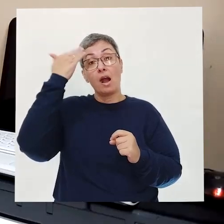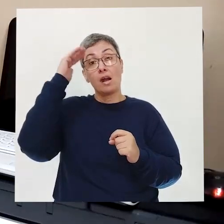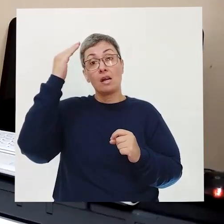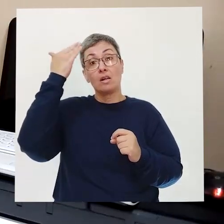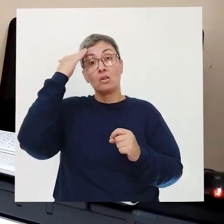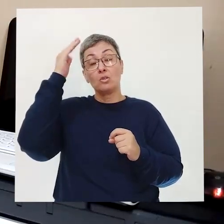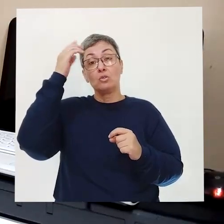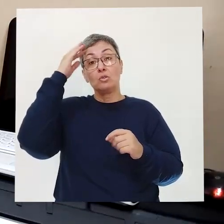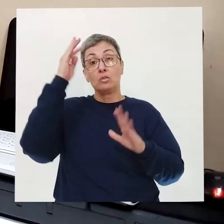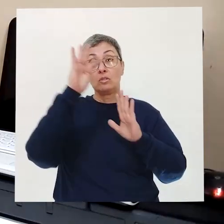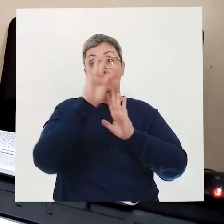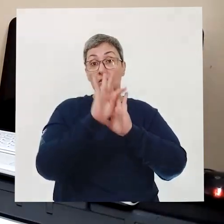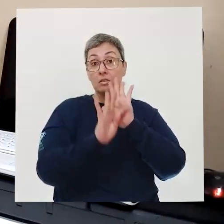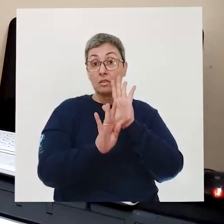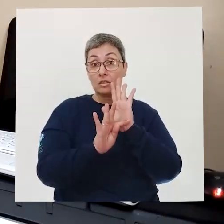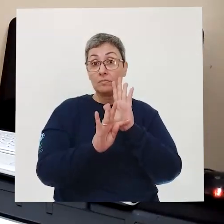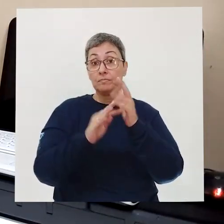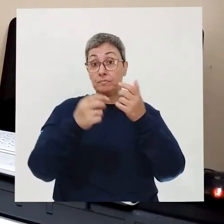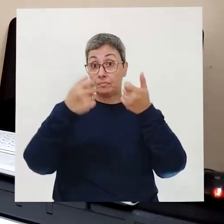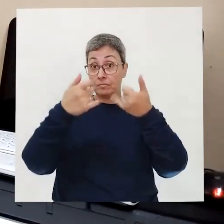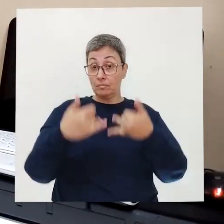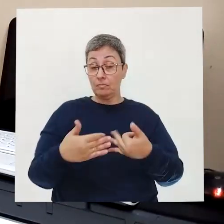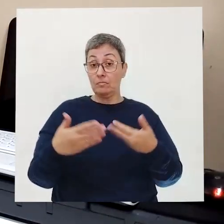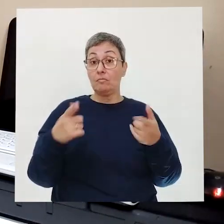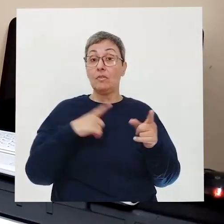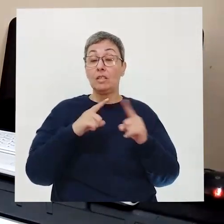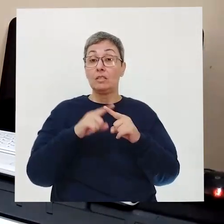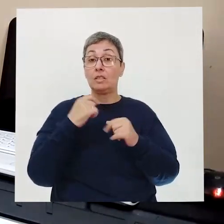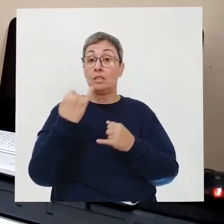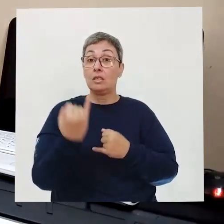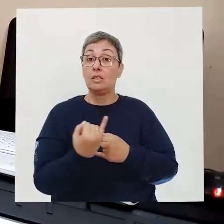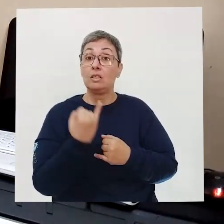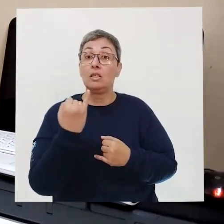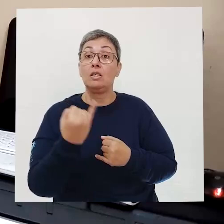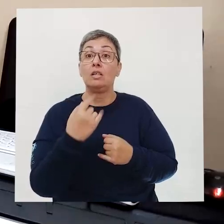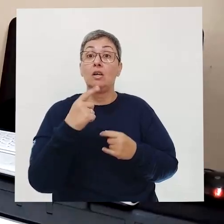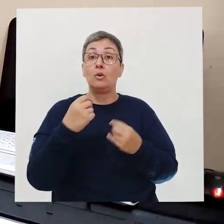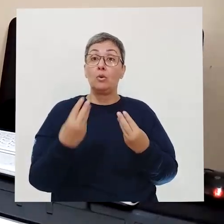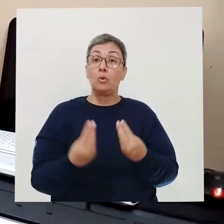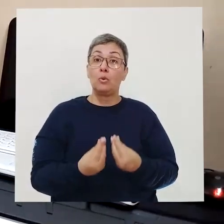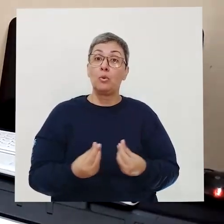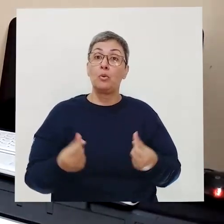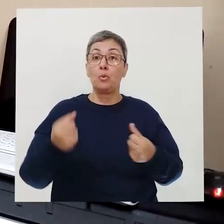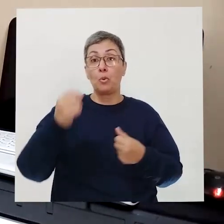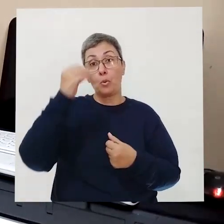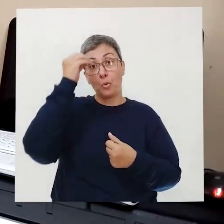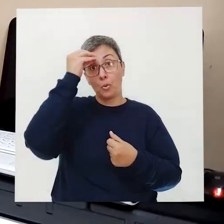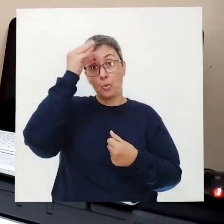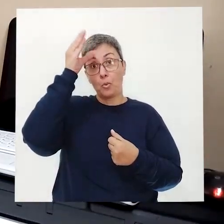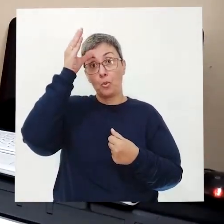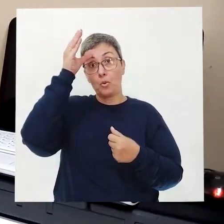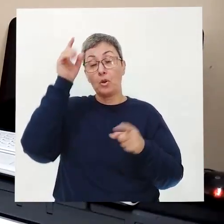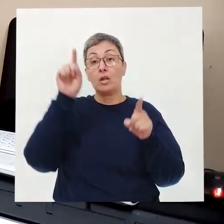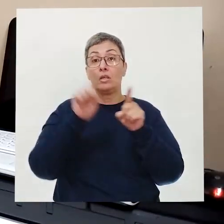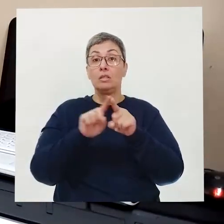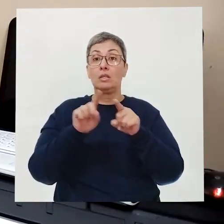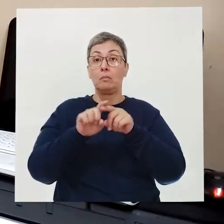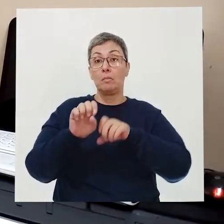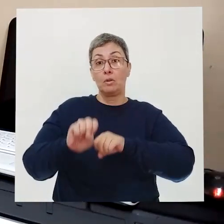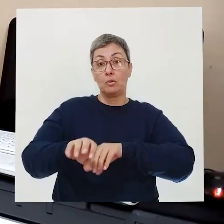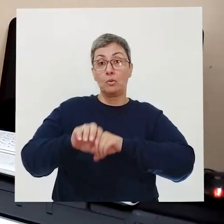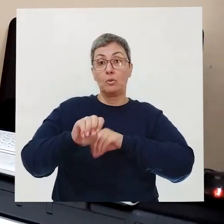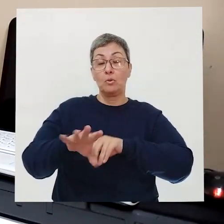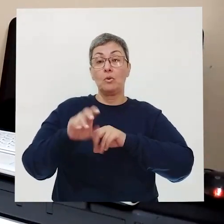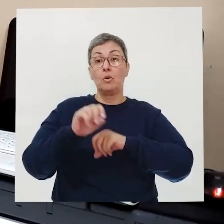entenderam que o texto, esse que eu falei para vocês, trazia a importância da essência do conhecimento e da